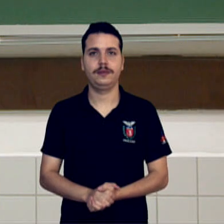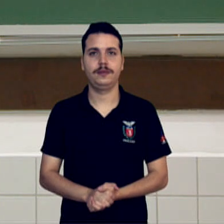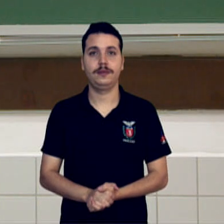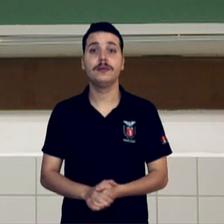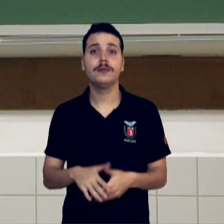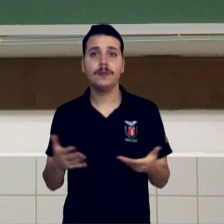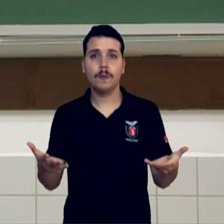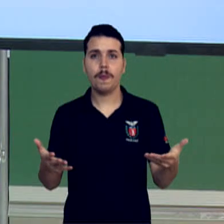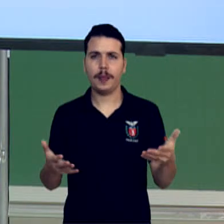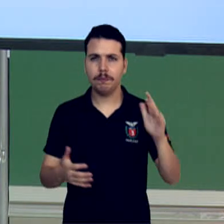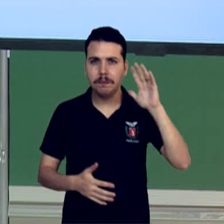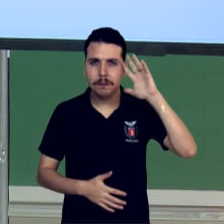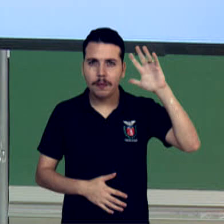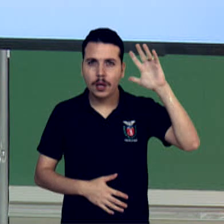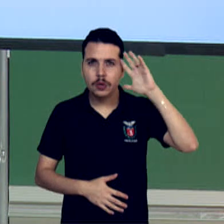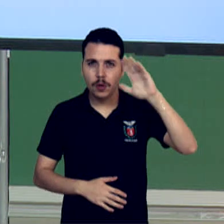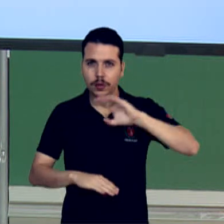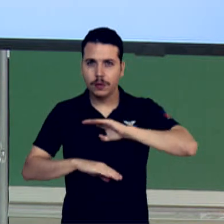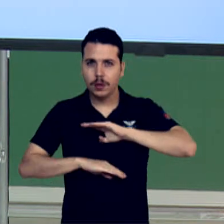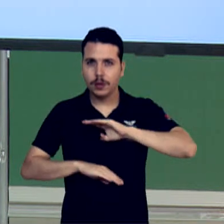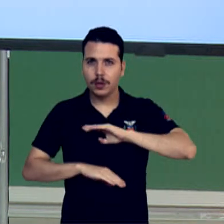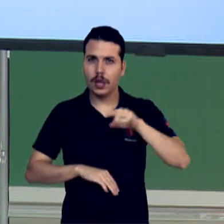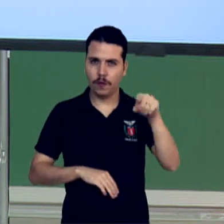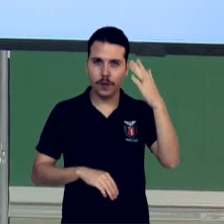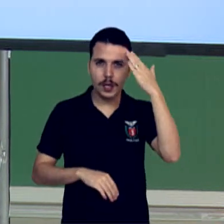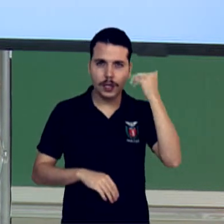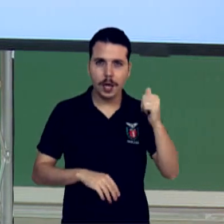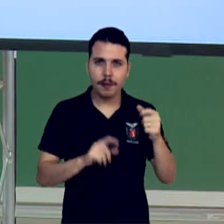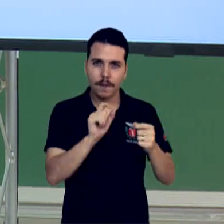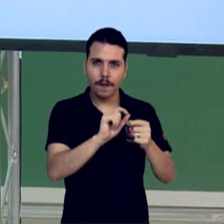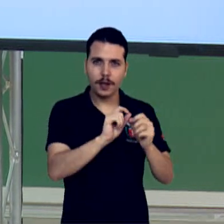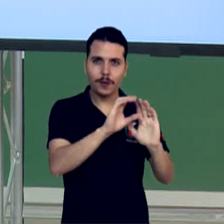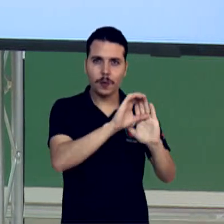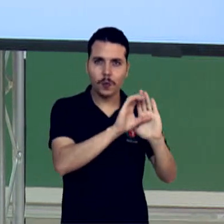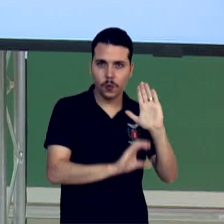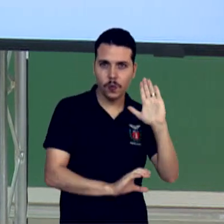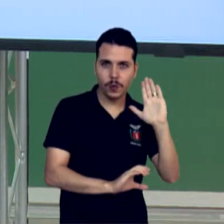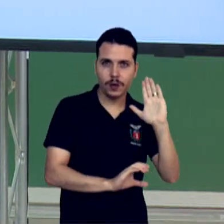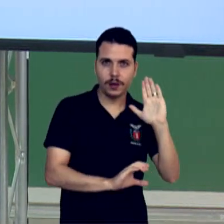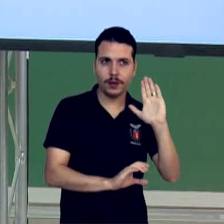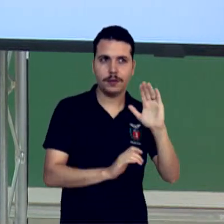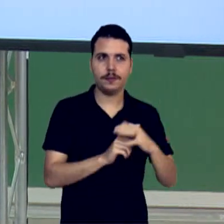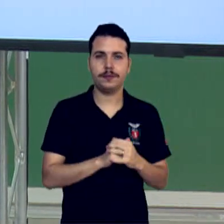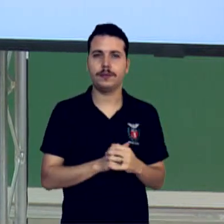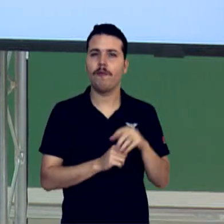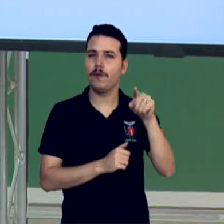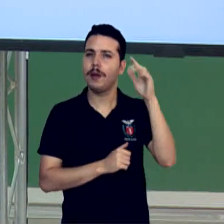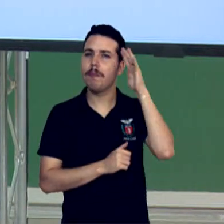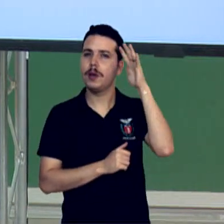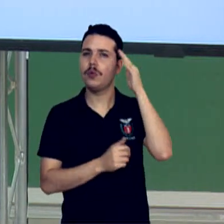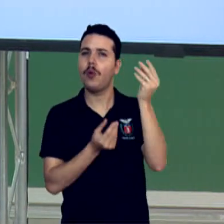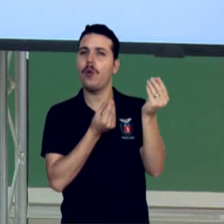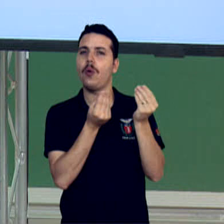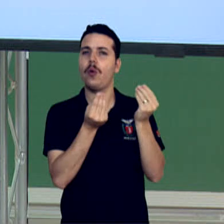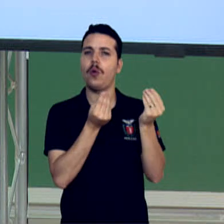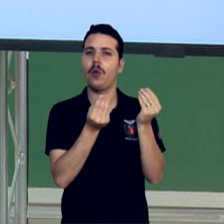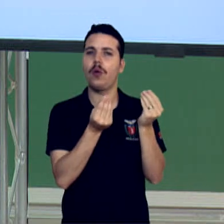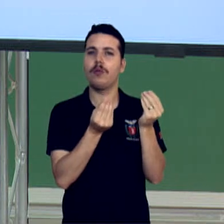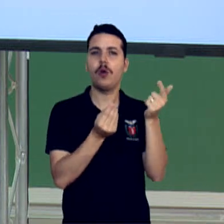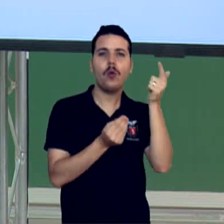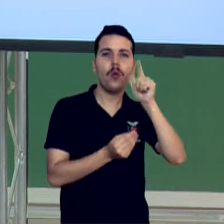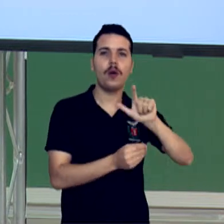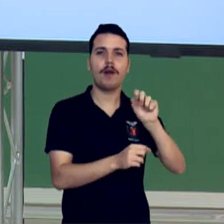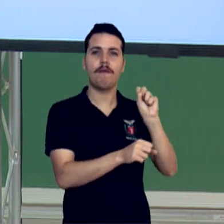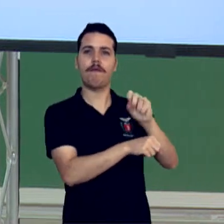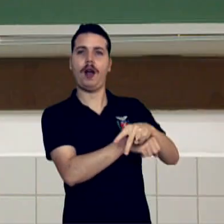E aí, imaginou a situação? Você sabe fazer um currículo? Você pensou como você vai fazer para conseguir esse